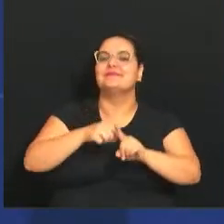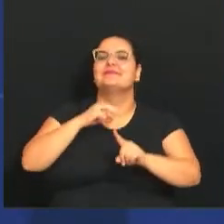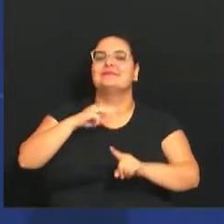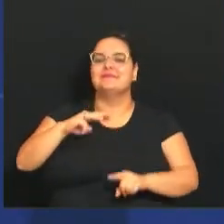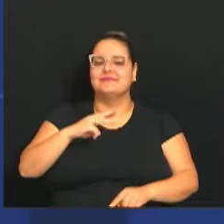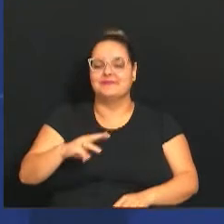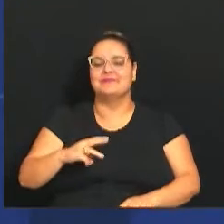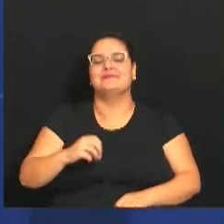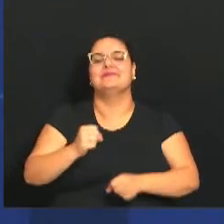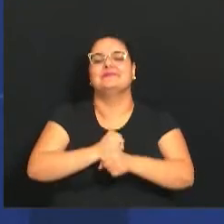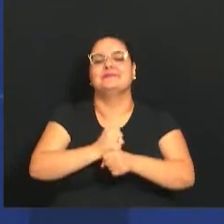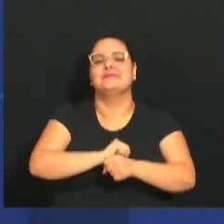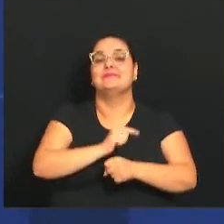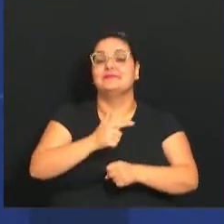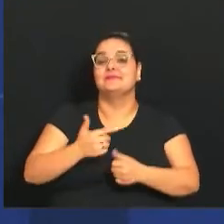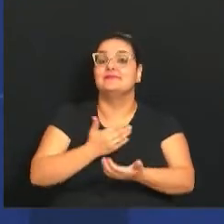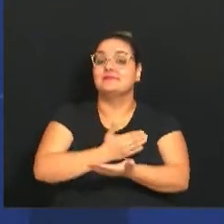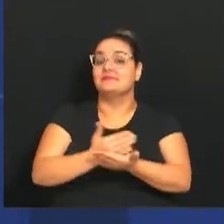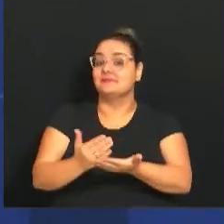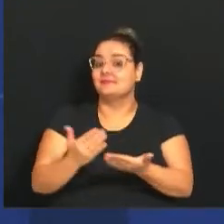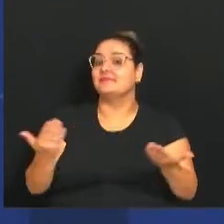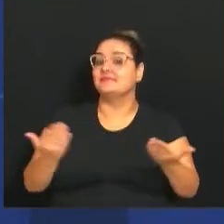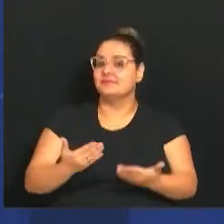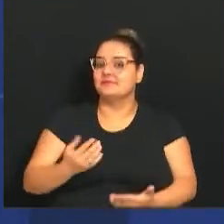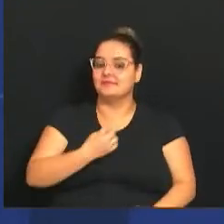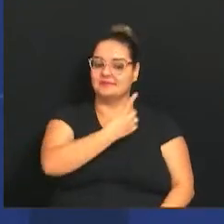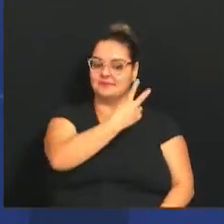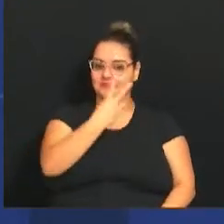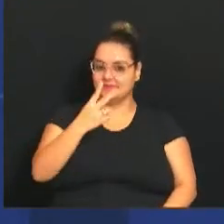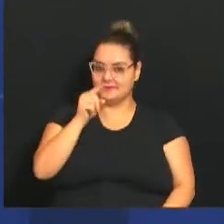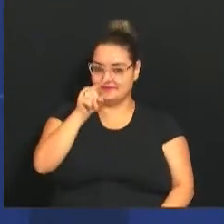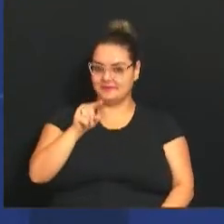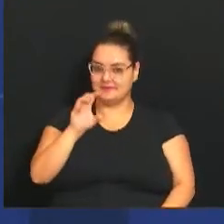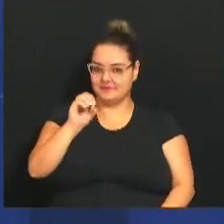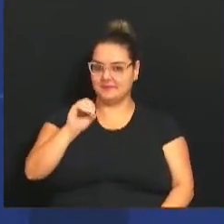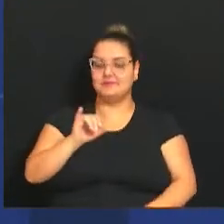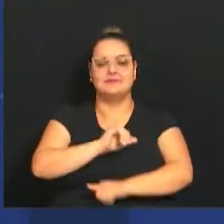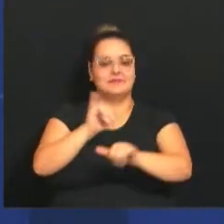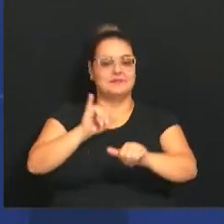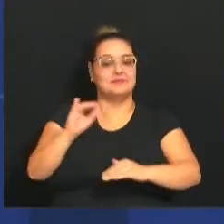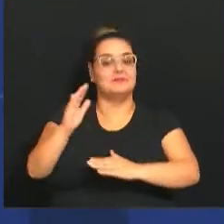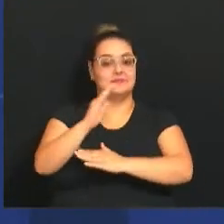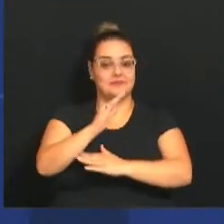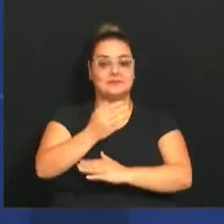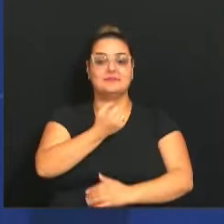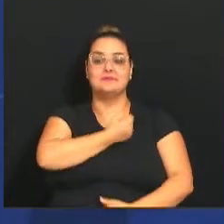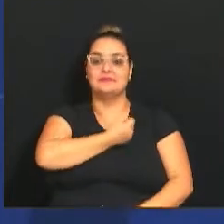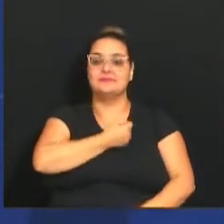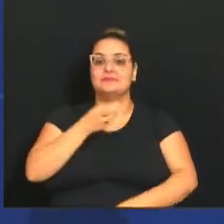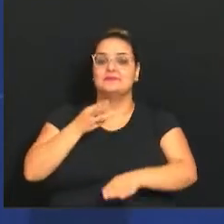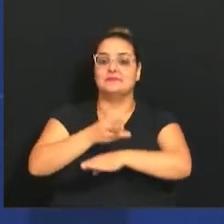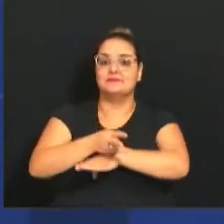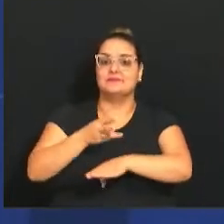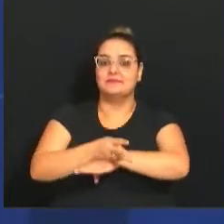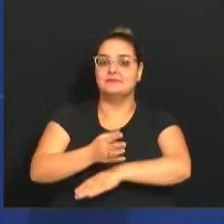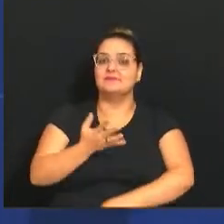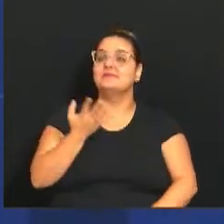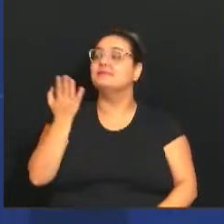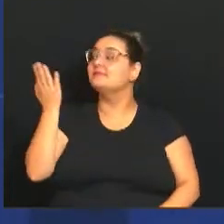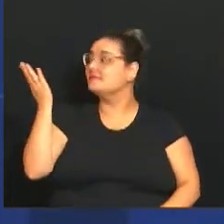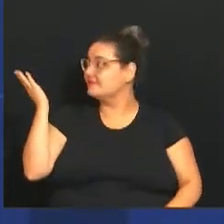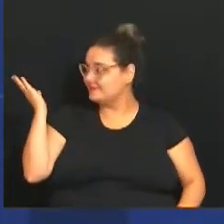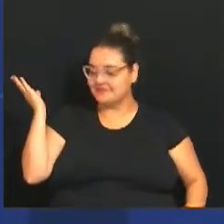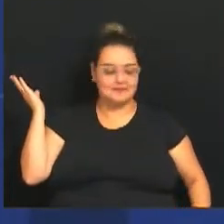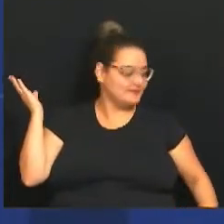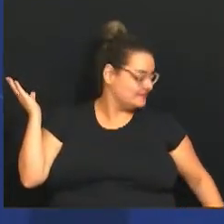Notícia ao vivo, meio-dia em ponto. E participem através do número do nosso WhatsApp que já está aqui